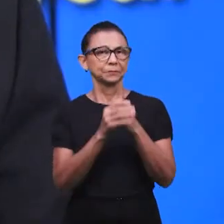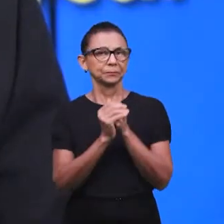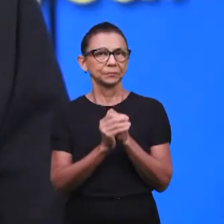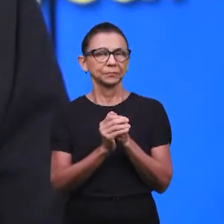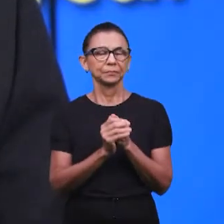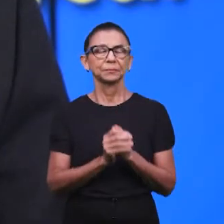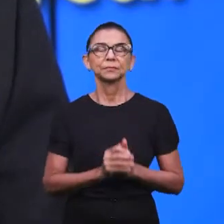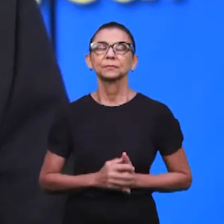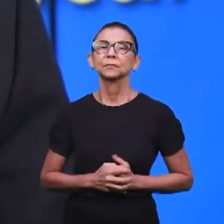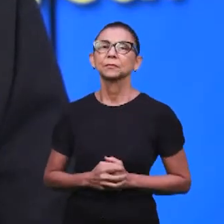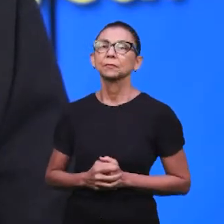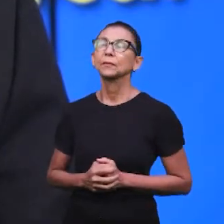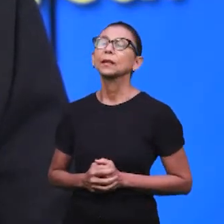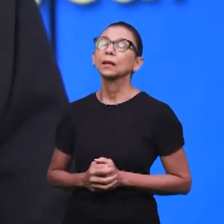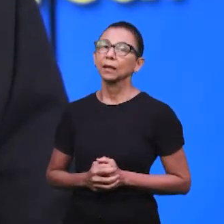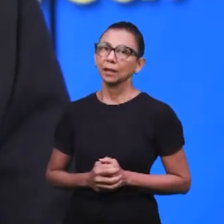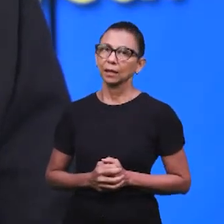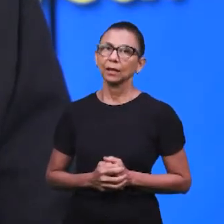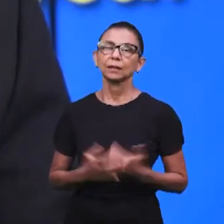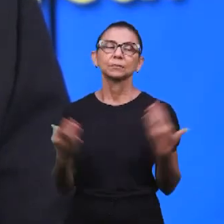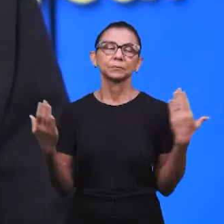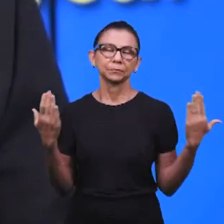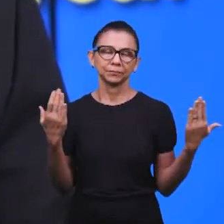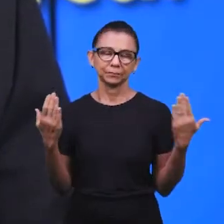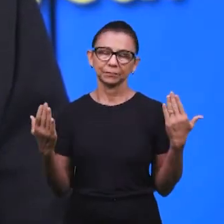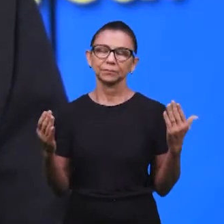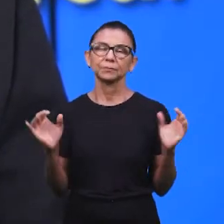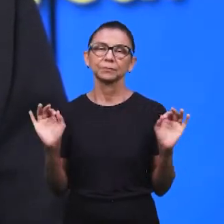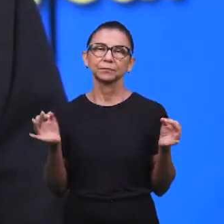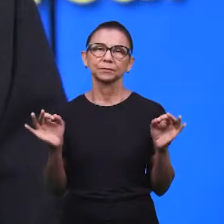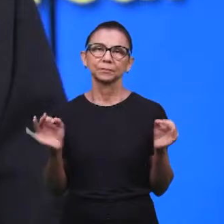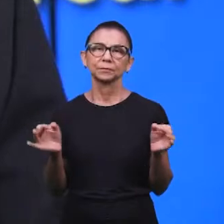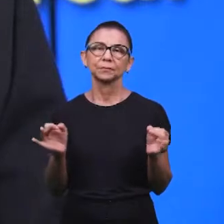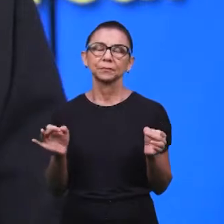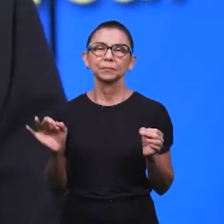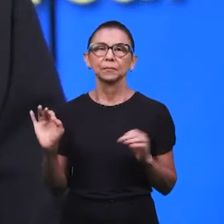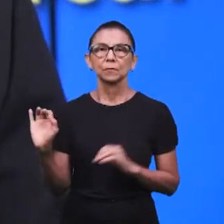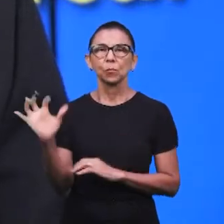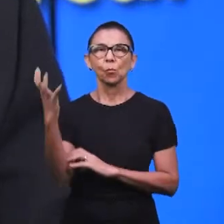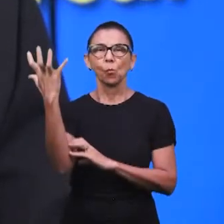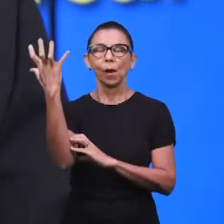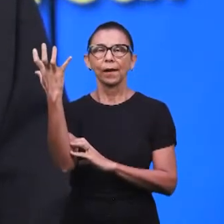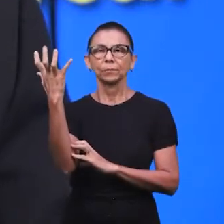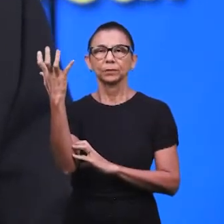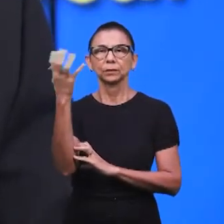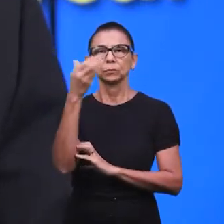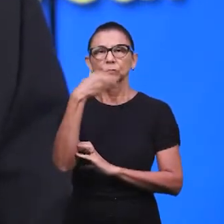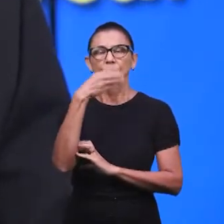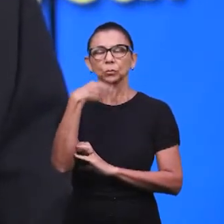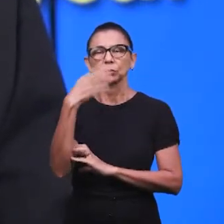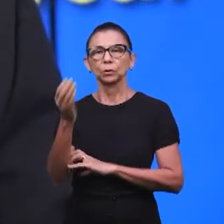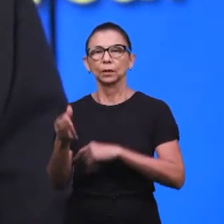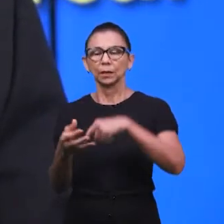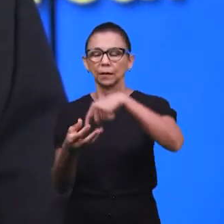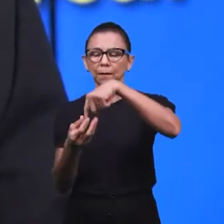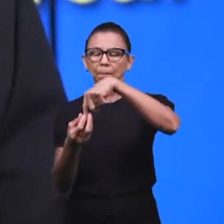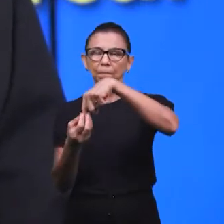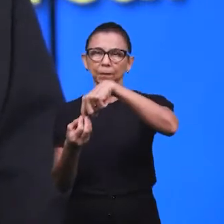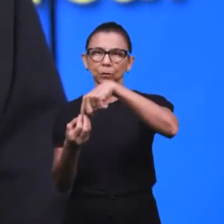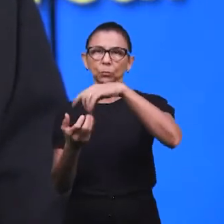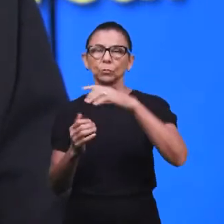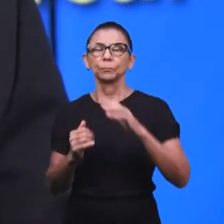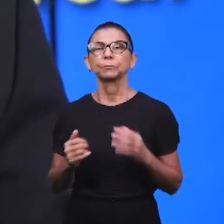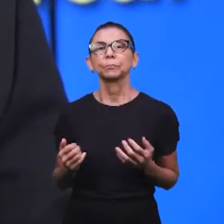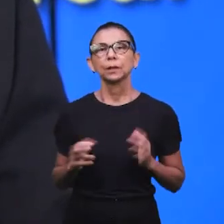Ana Carla, a paz do Senhor Jesus. Realmente, essa é a relação existente, Porque a figueira, ela fala exatamente dos